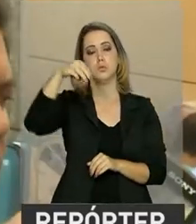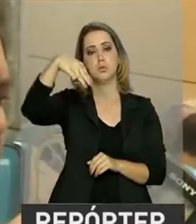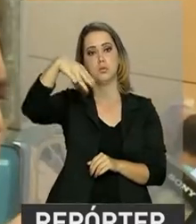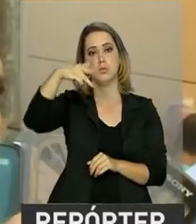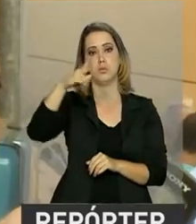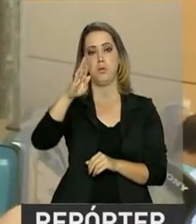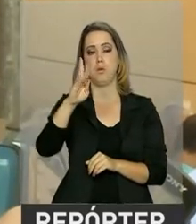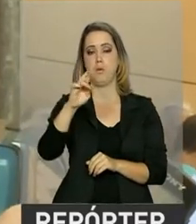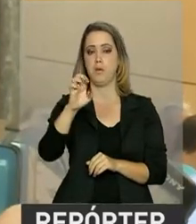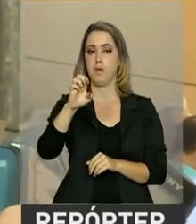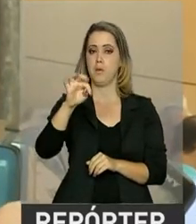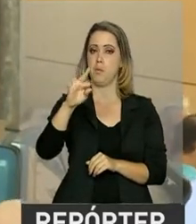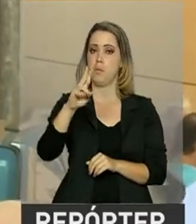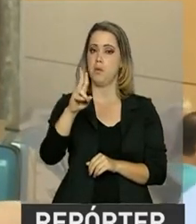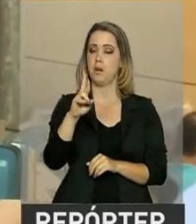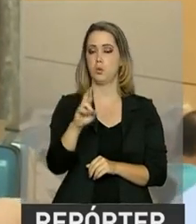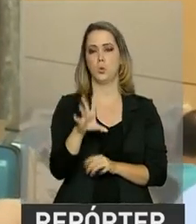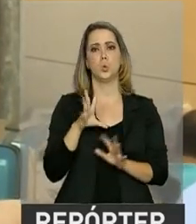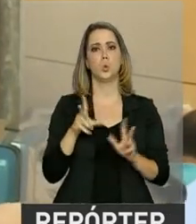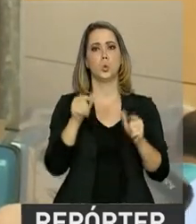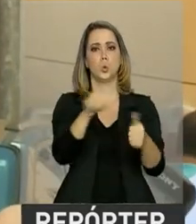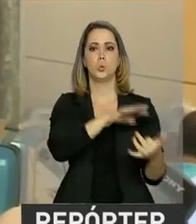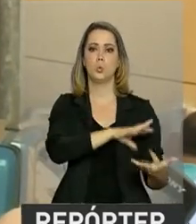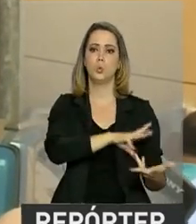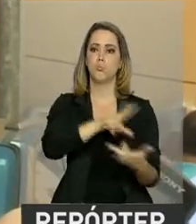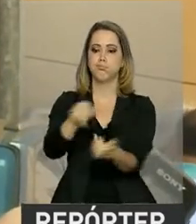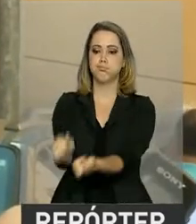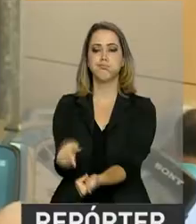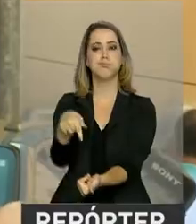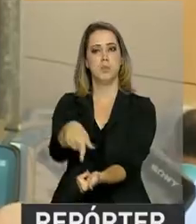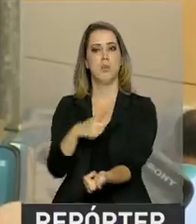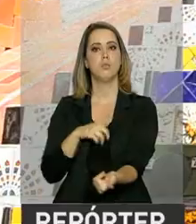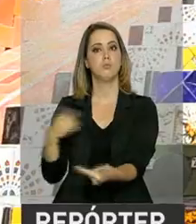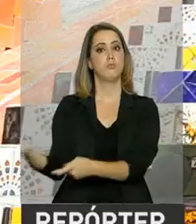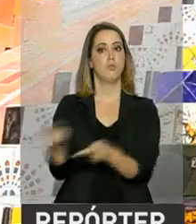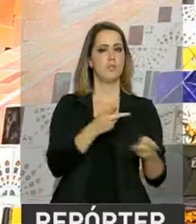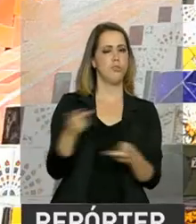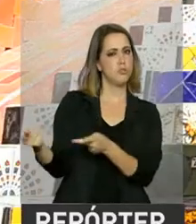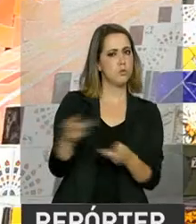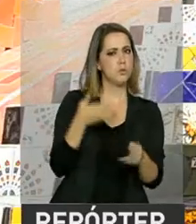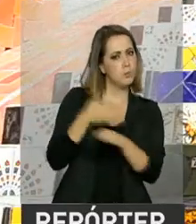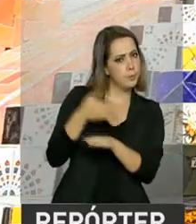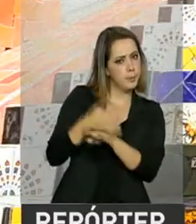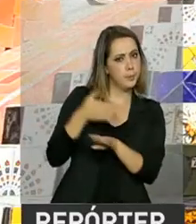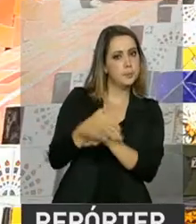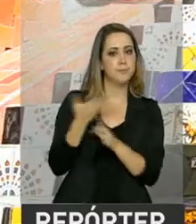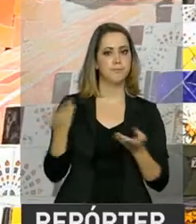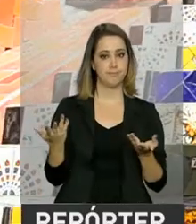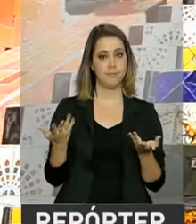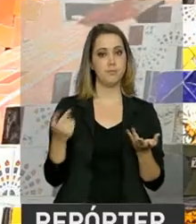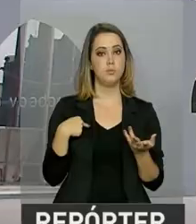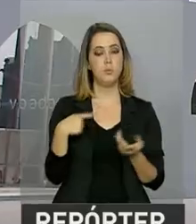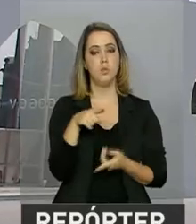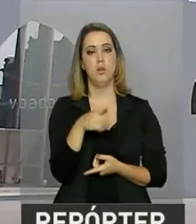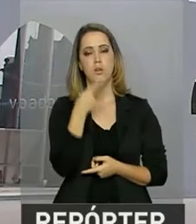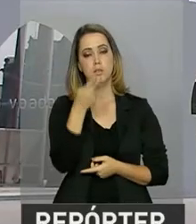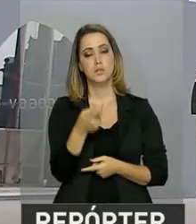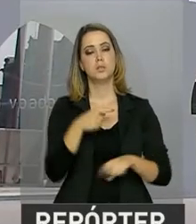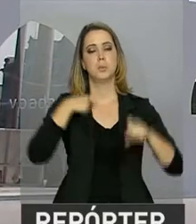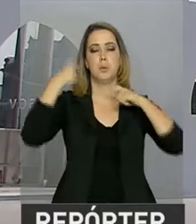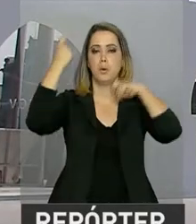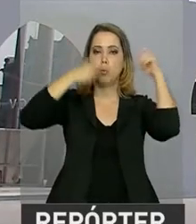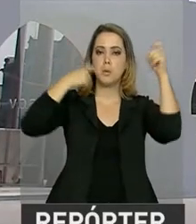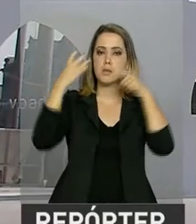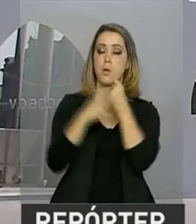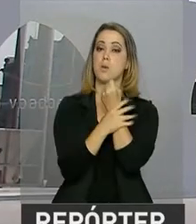países do mundo, para que cada vez mais o Rio de Janeiro possa receber mais visitantes. O ministro reforçou a preocupação do governo com a segurança